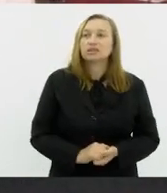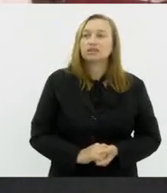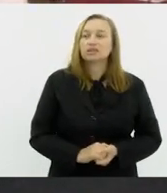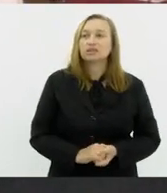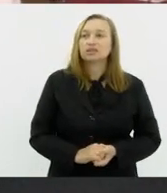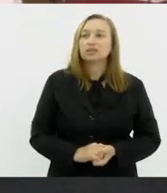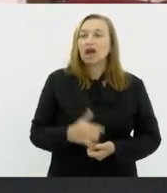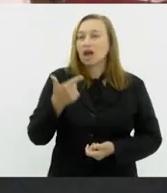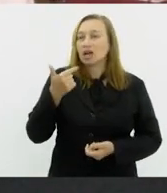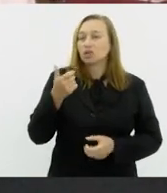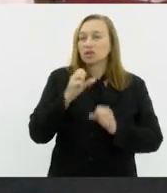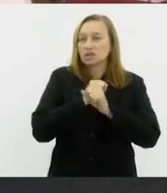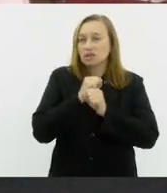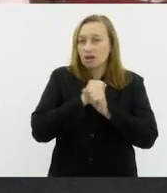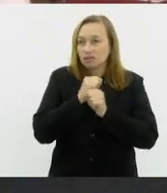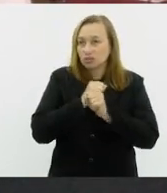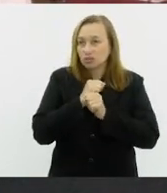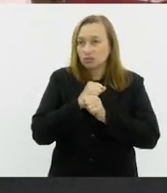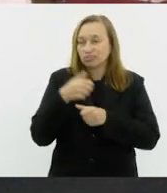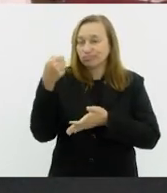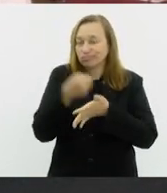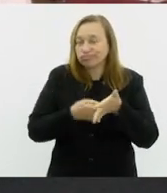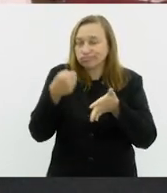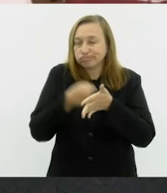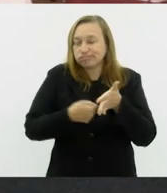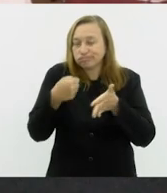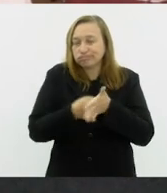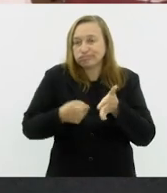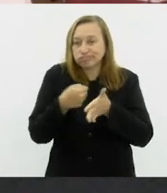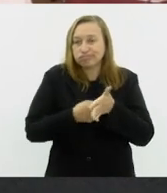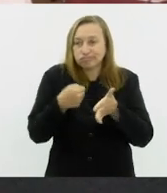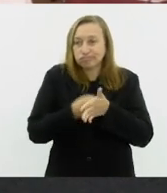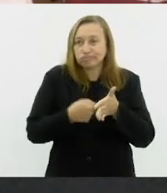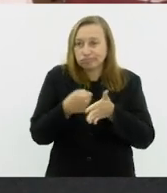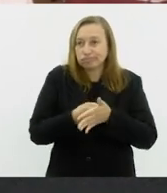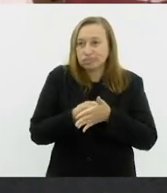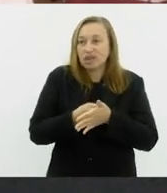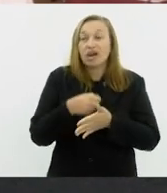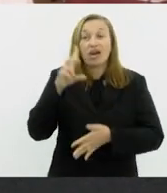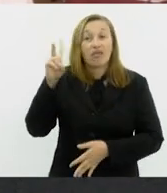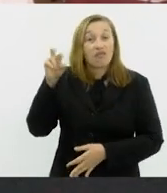Bom, há 12 anos a gente está aqui nessa luta. Vera e Cíntia